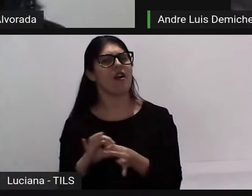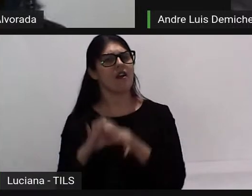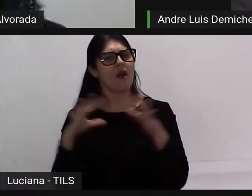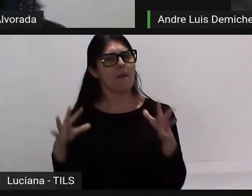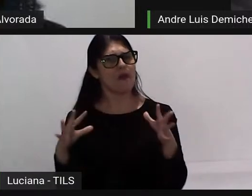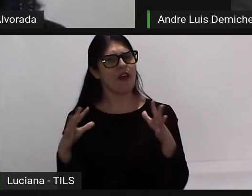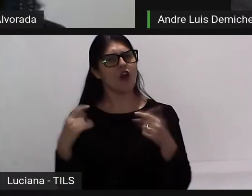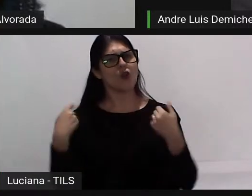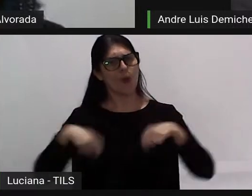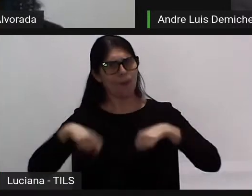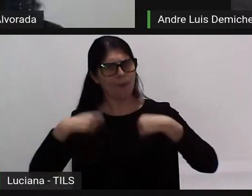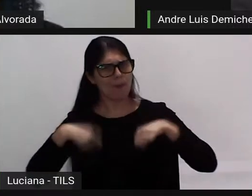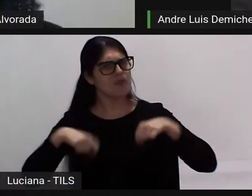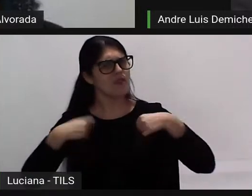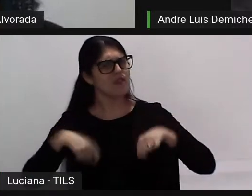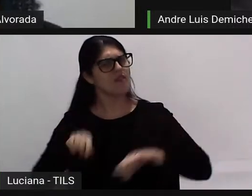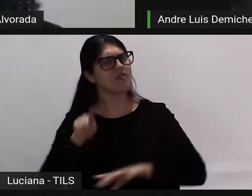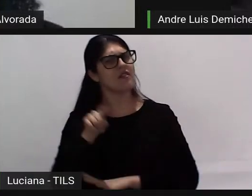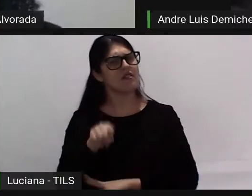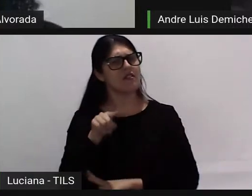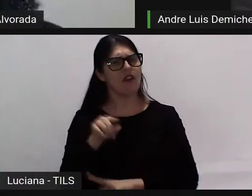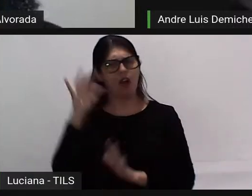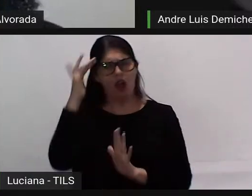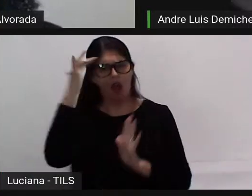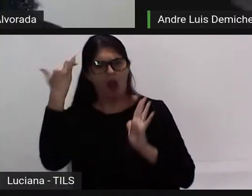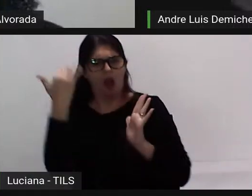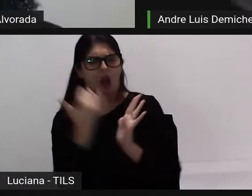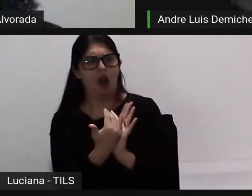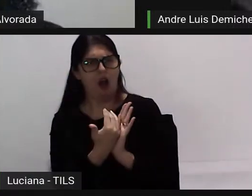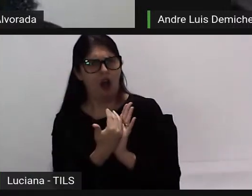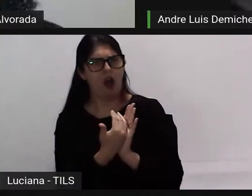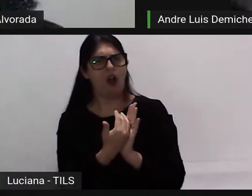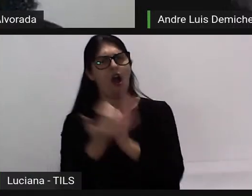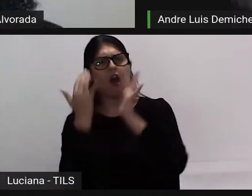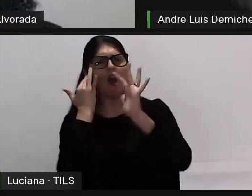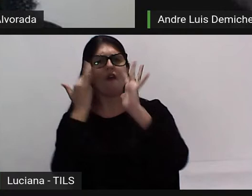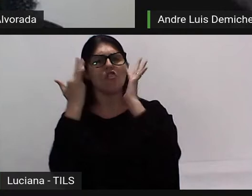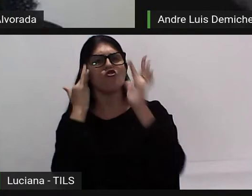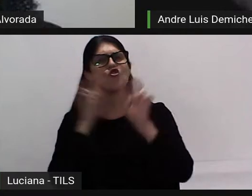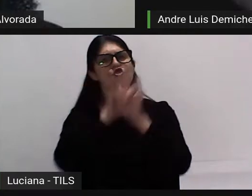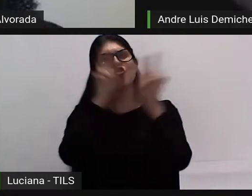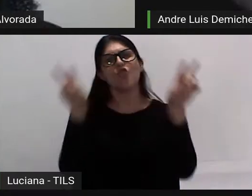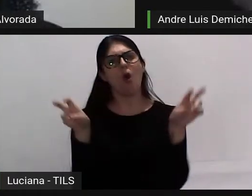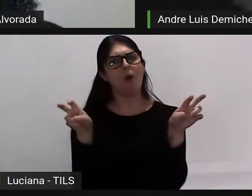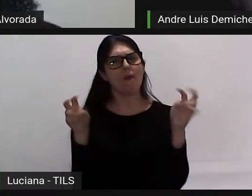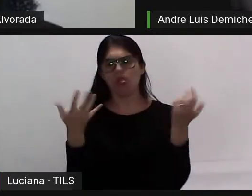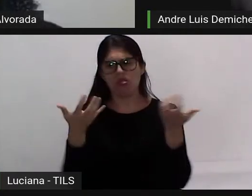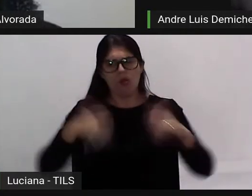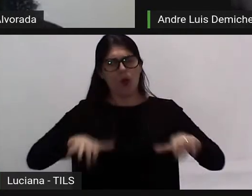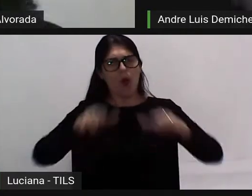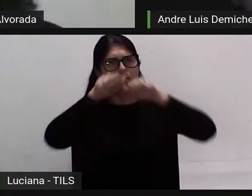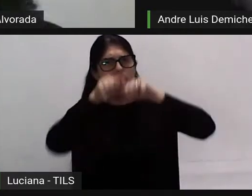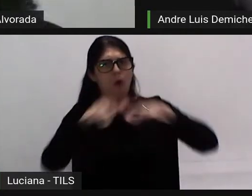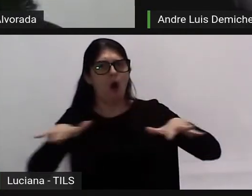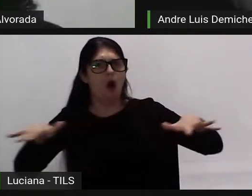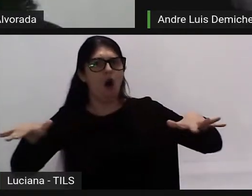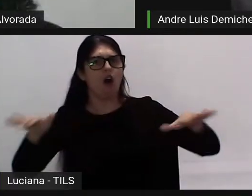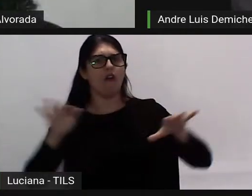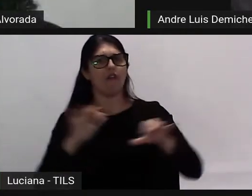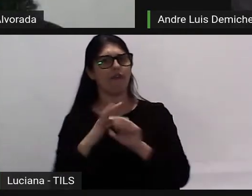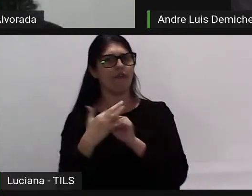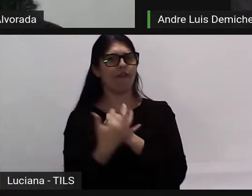ela deve servir para algo, para essa análise, para essa reflexão. Bom, por mais que nós sejamos um